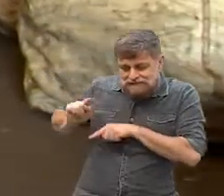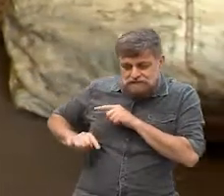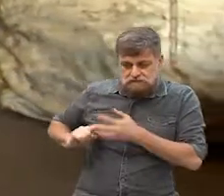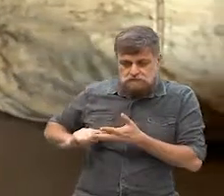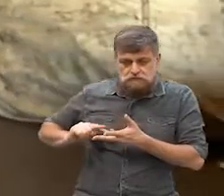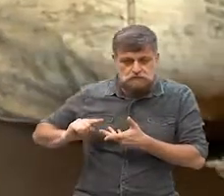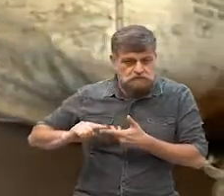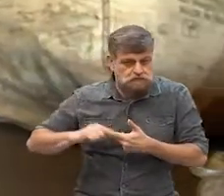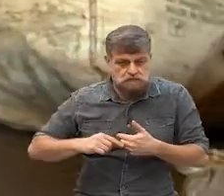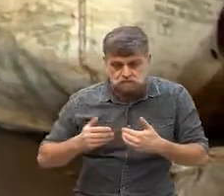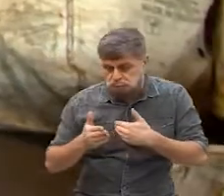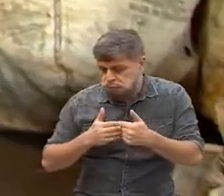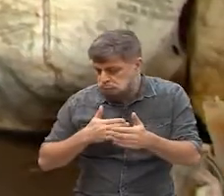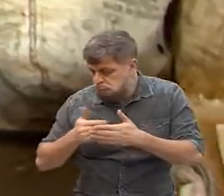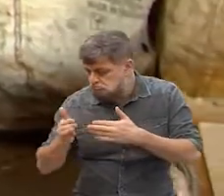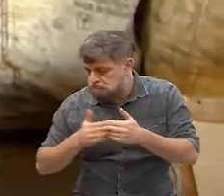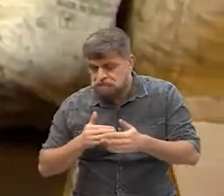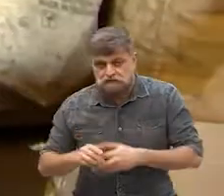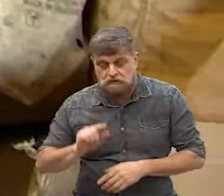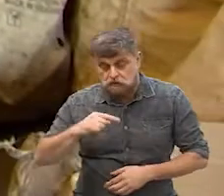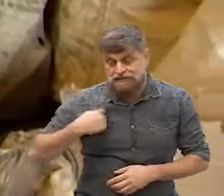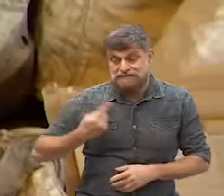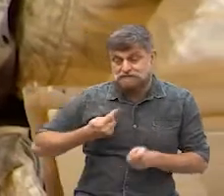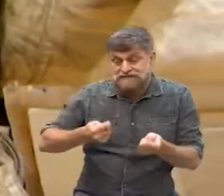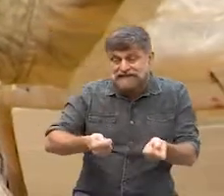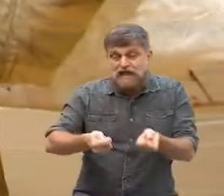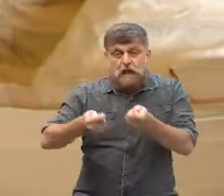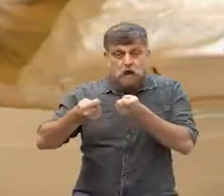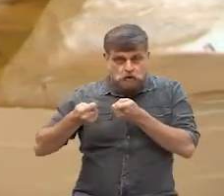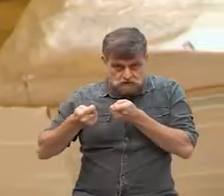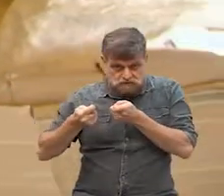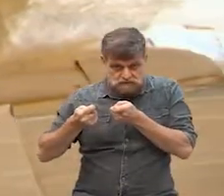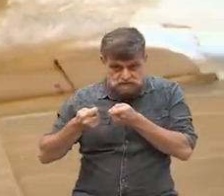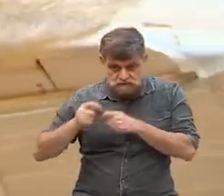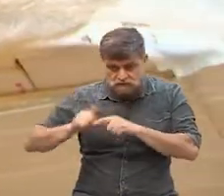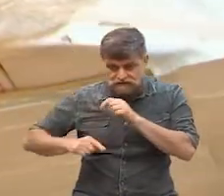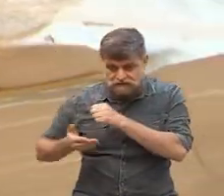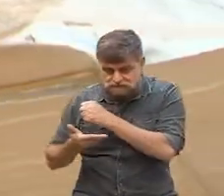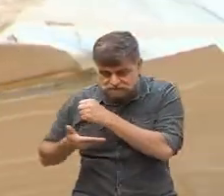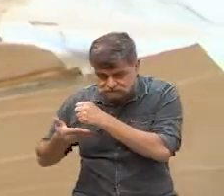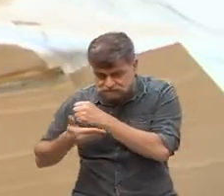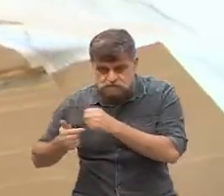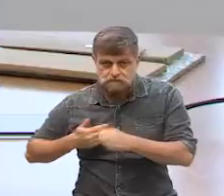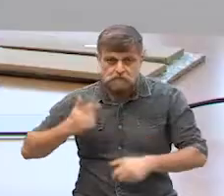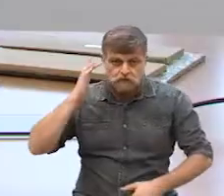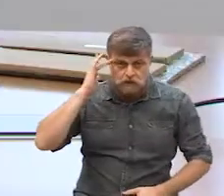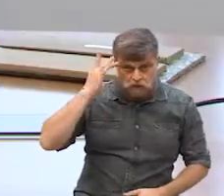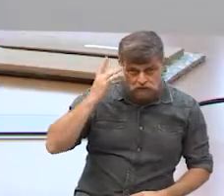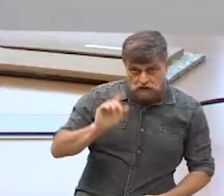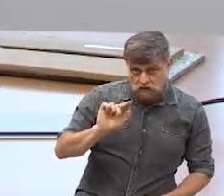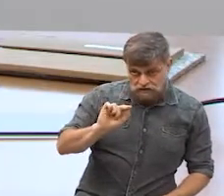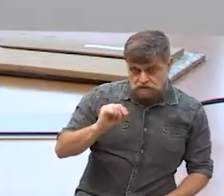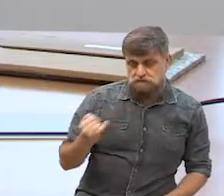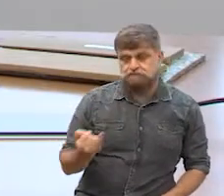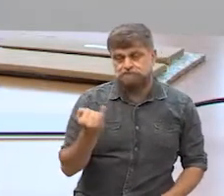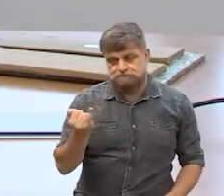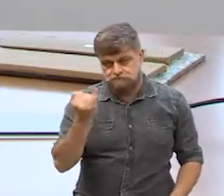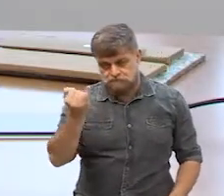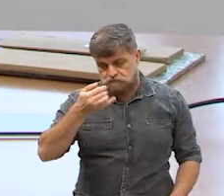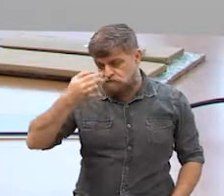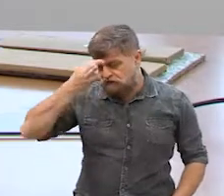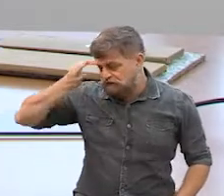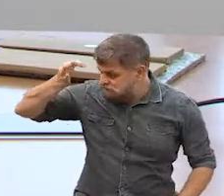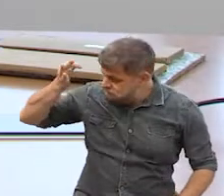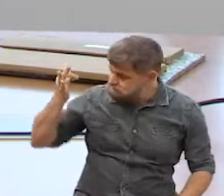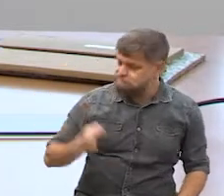importa de que o recurso nós estejamos falando, eu acho que assim, é importante a